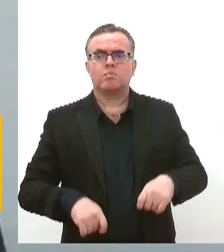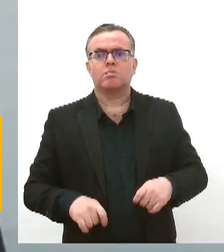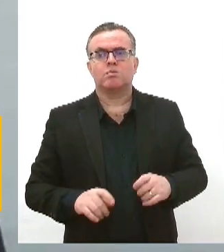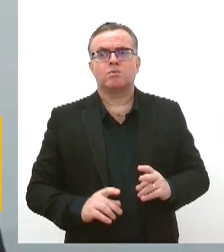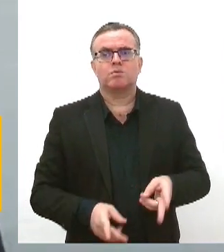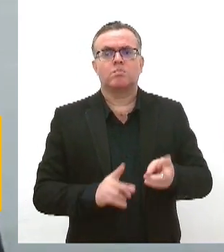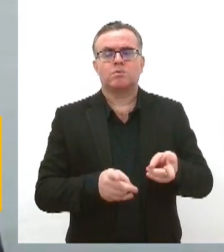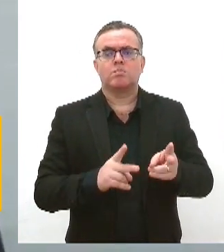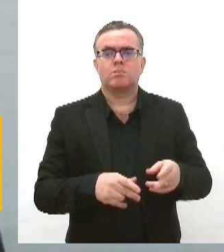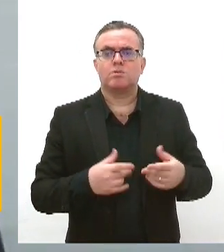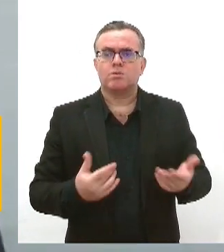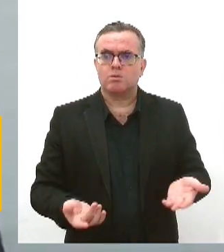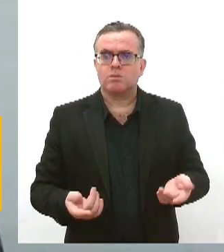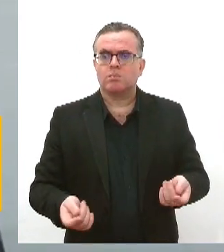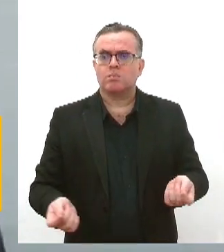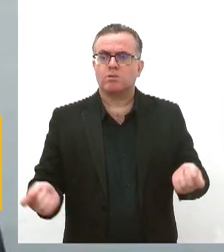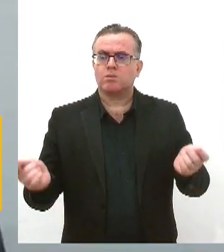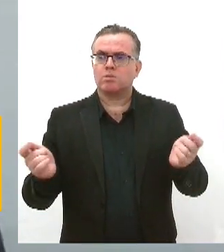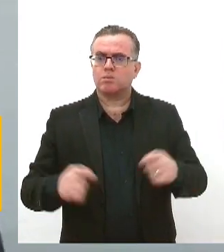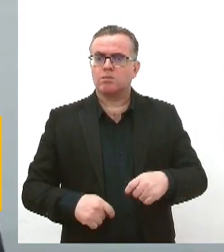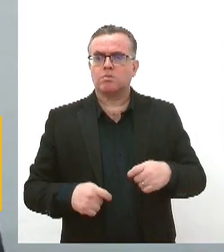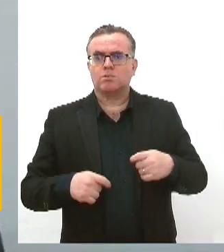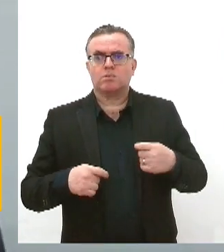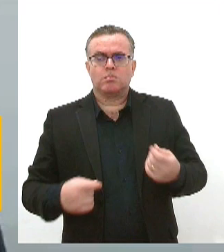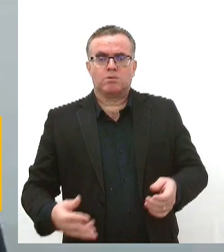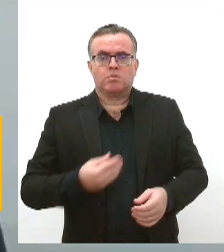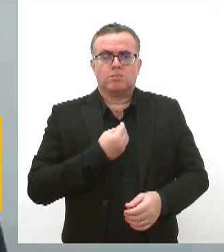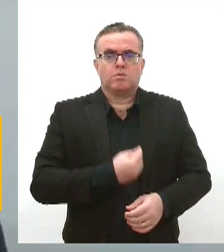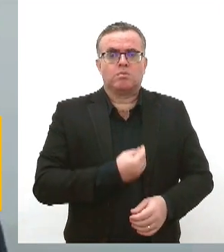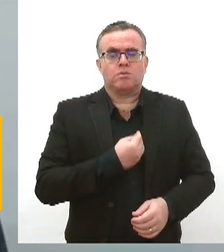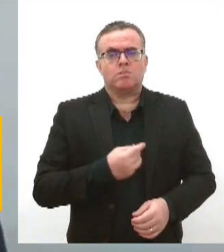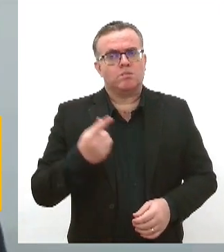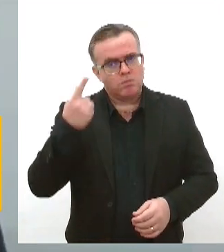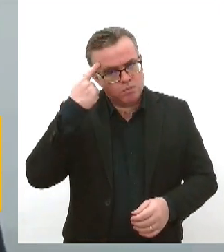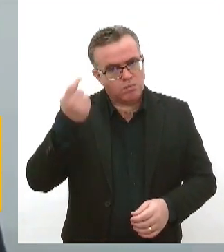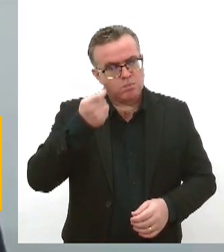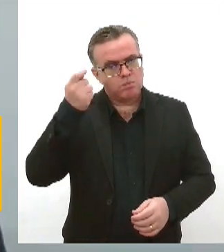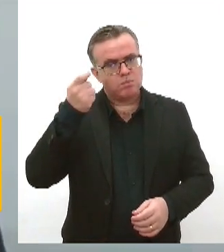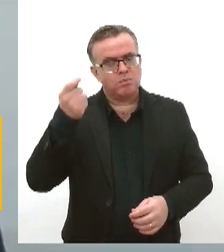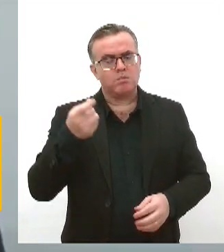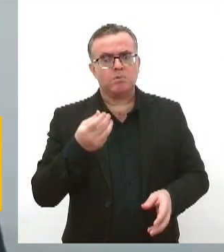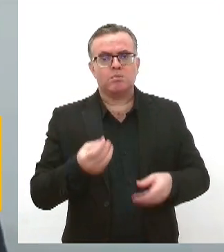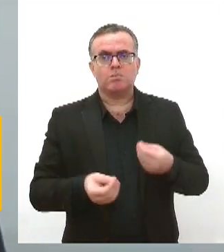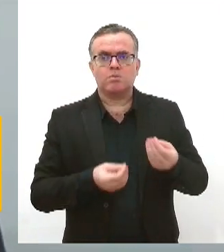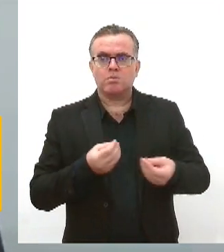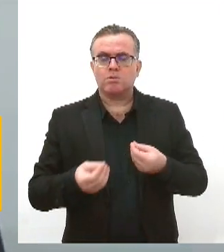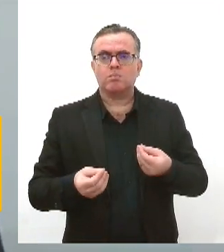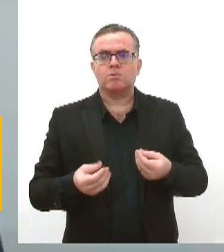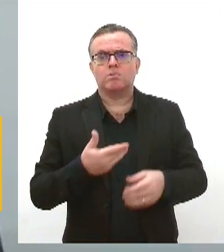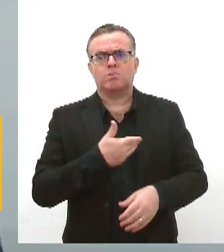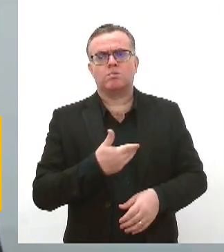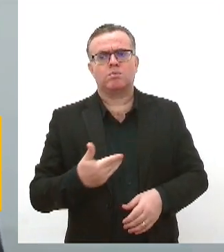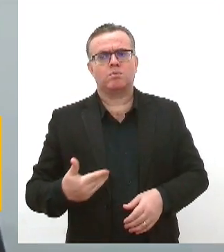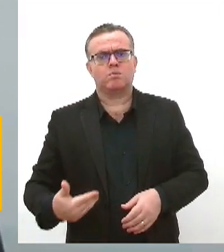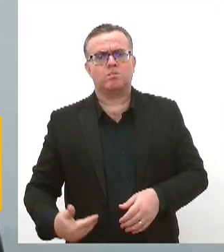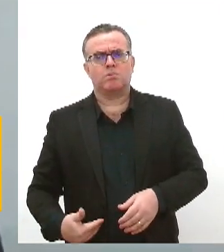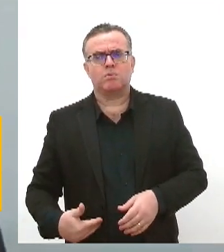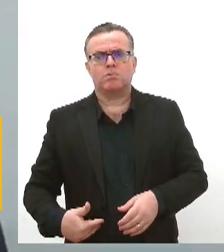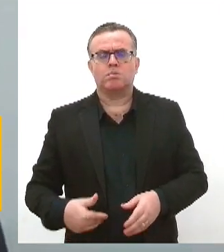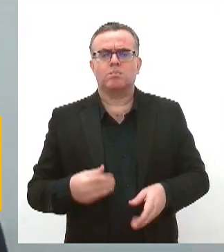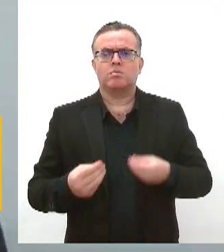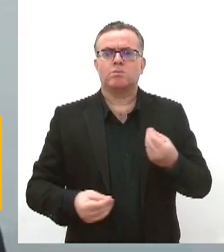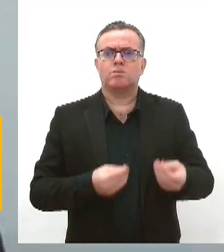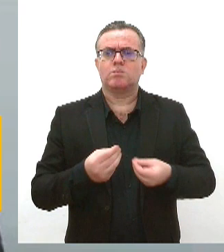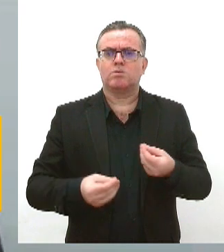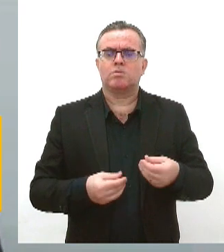condução de eventos com participação de autoridades públicas que possam contribuir com o desenvolvimento do